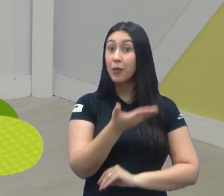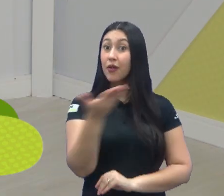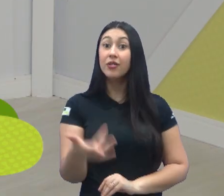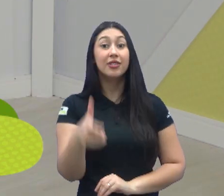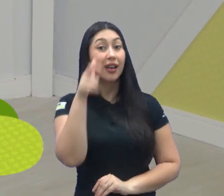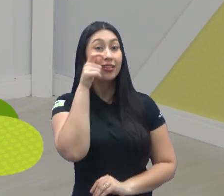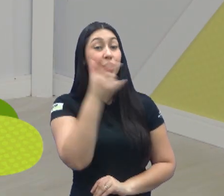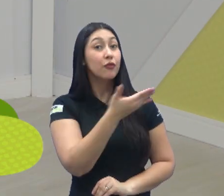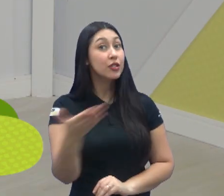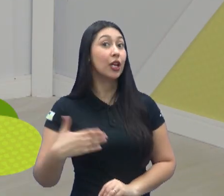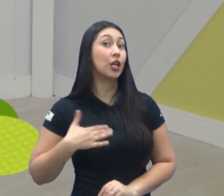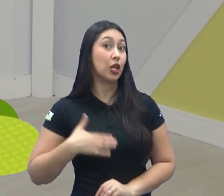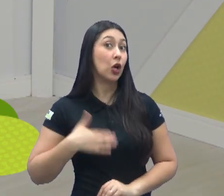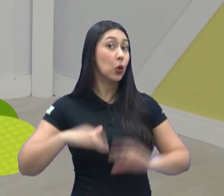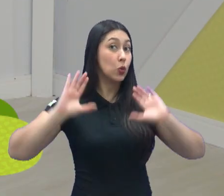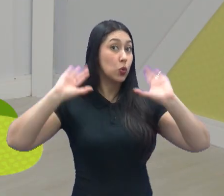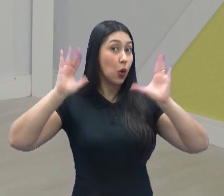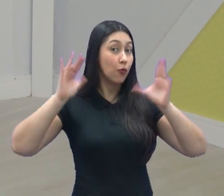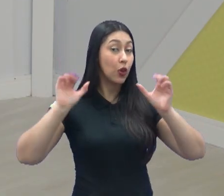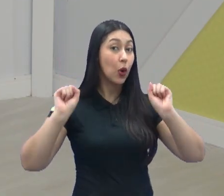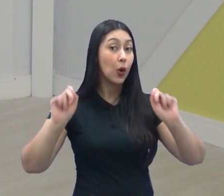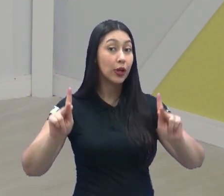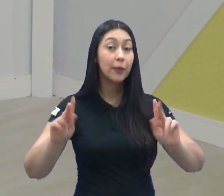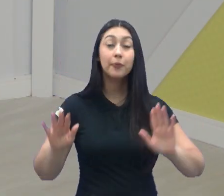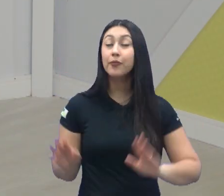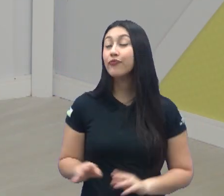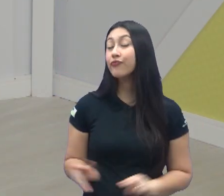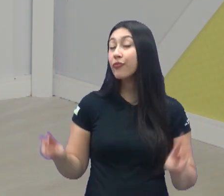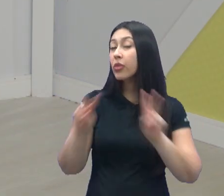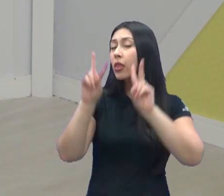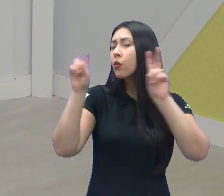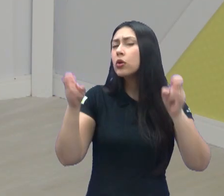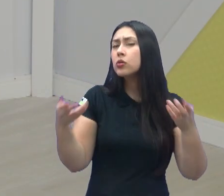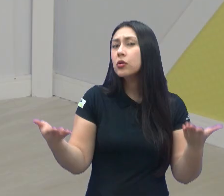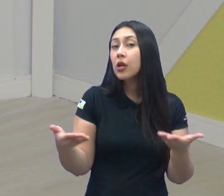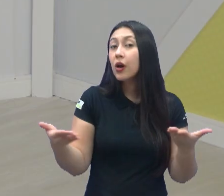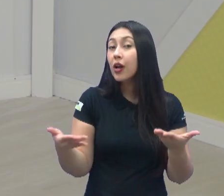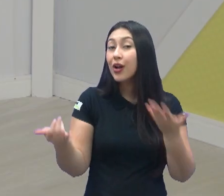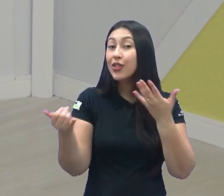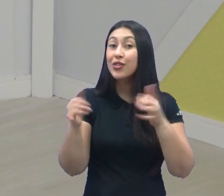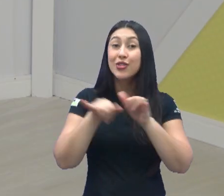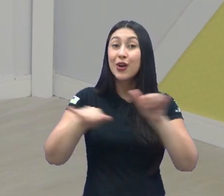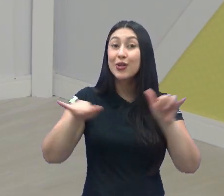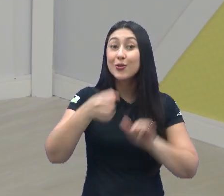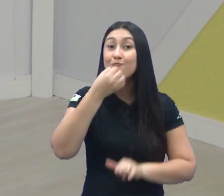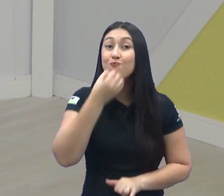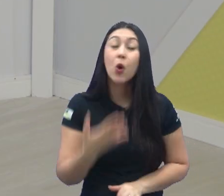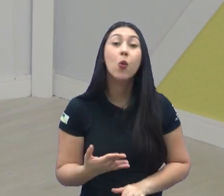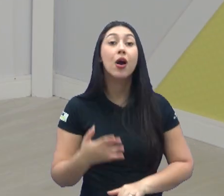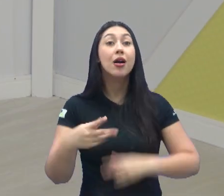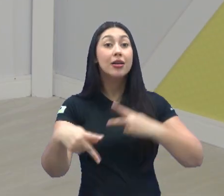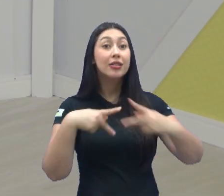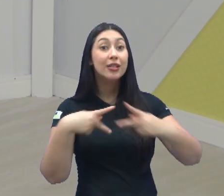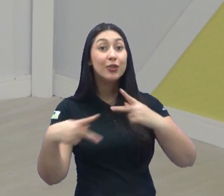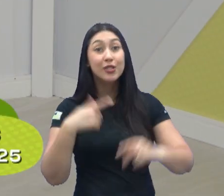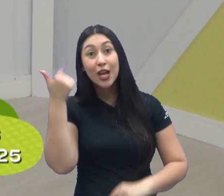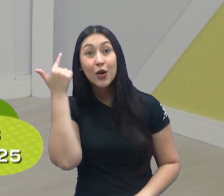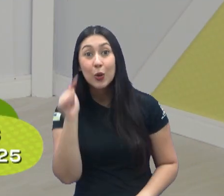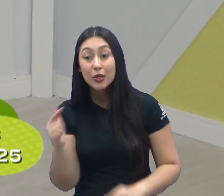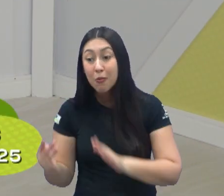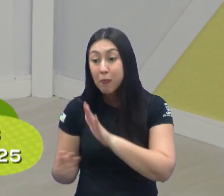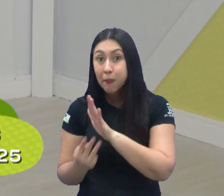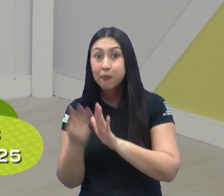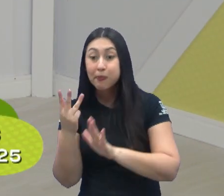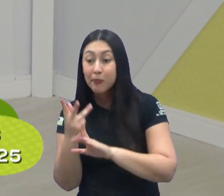fã do voleibol, tá certo? Paulito, mudando de assunto, olha que notícia bacana, São José dos Campos conquistou o tricampeonato